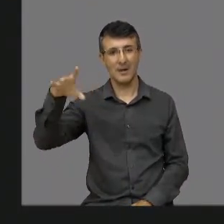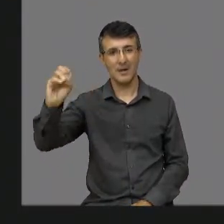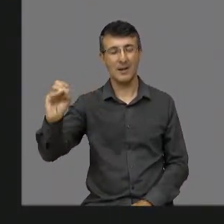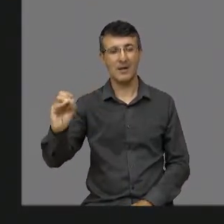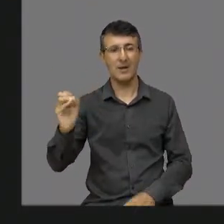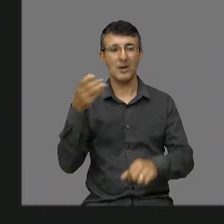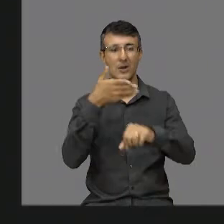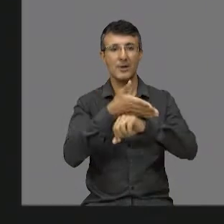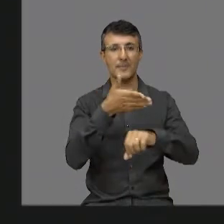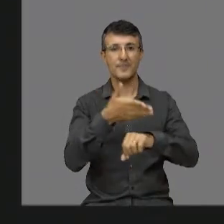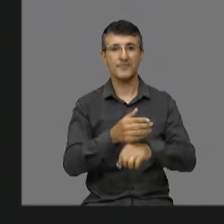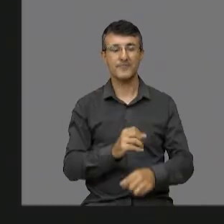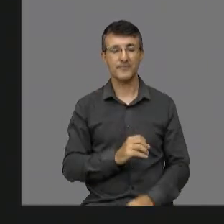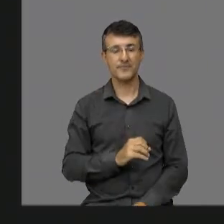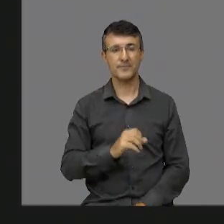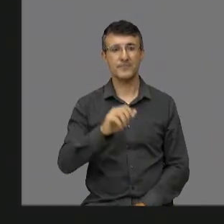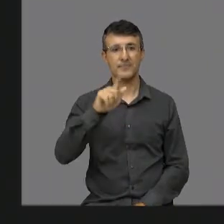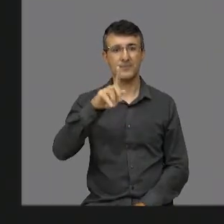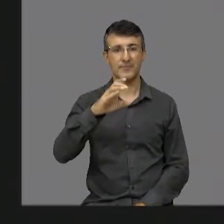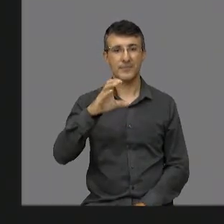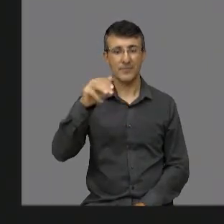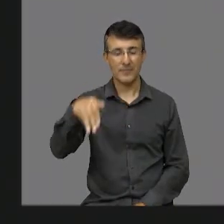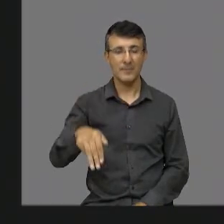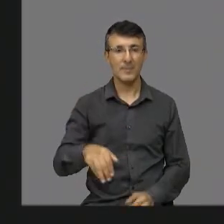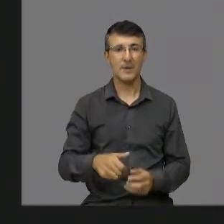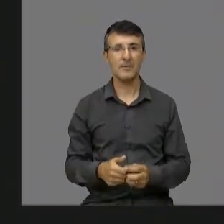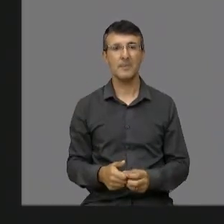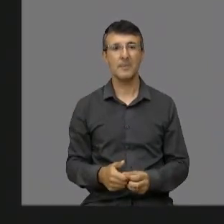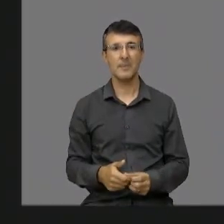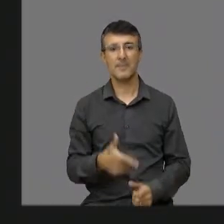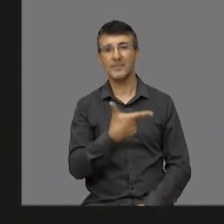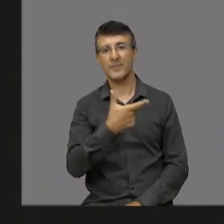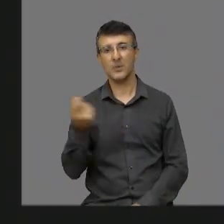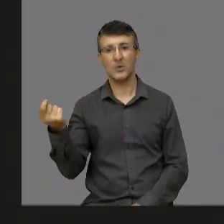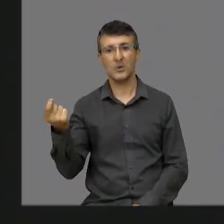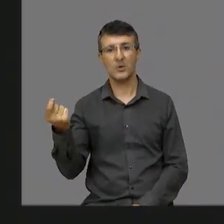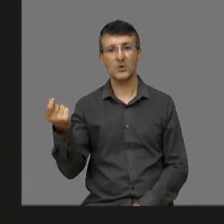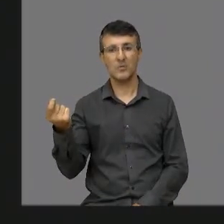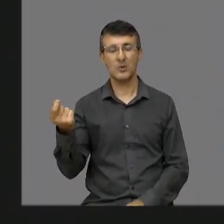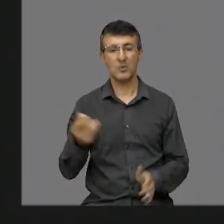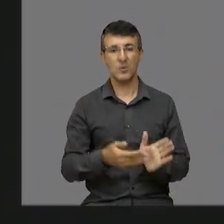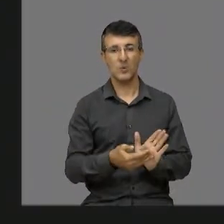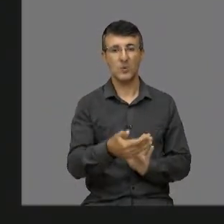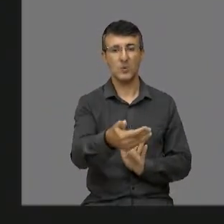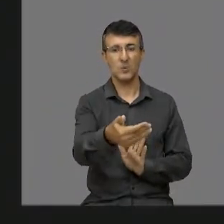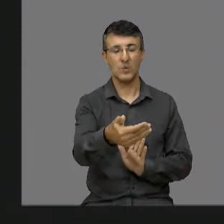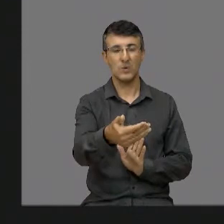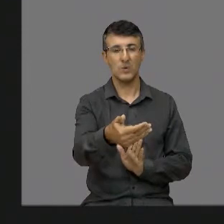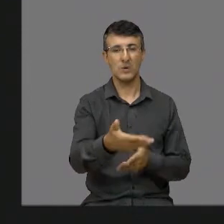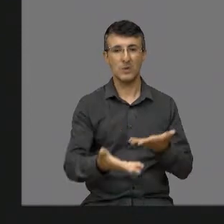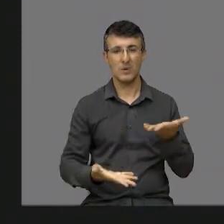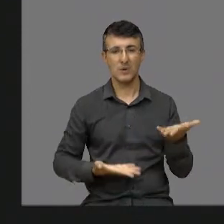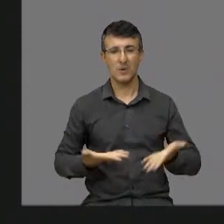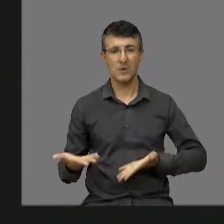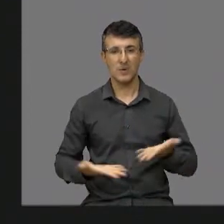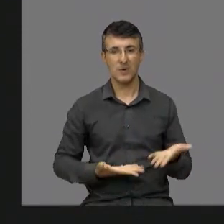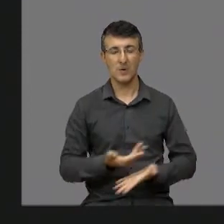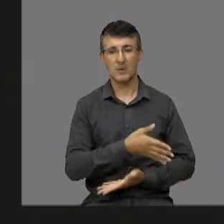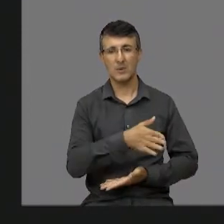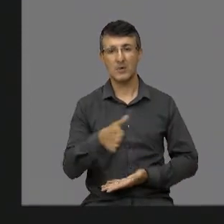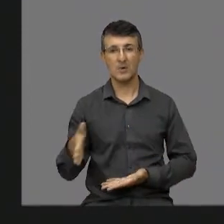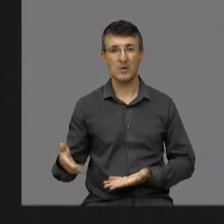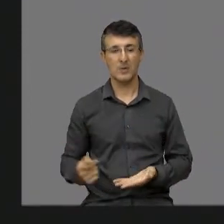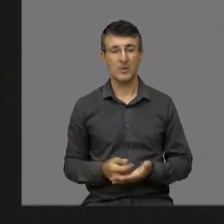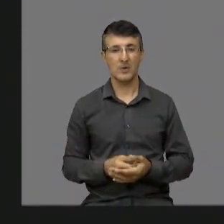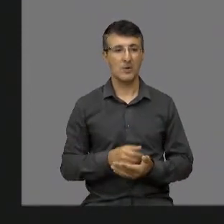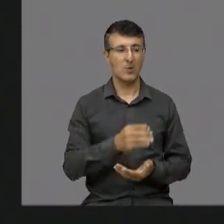Guarda Civil Municipal em 2000. Ao longo da carreira como servidora pública, passou por diversas áreas, assumindo também